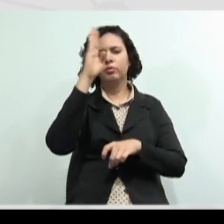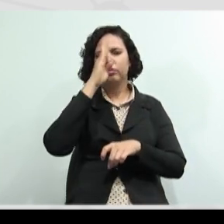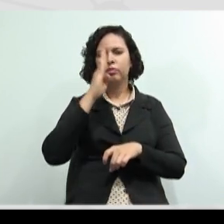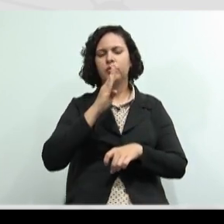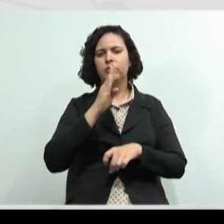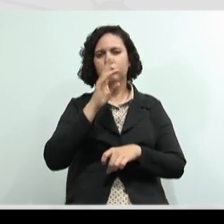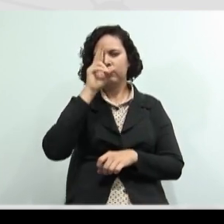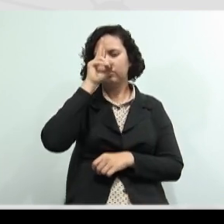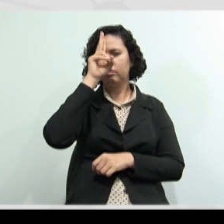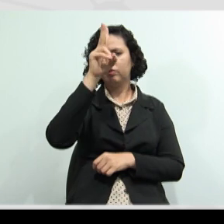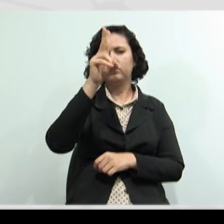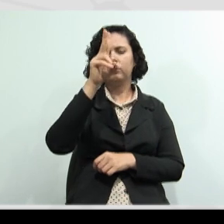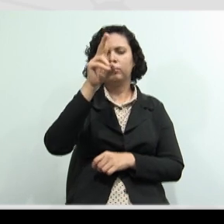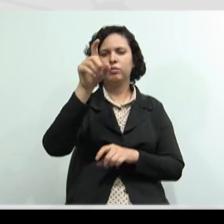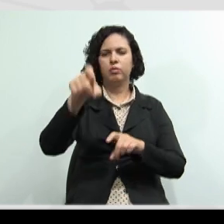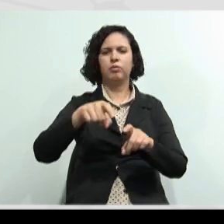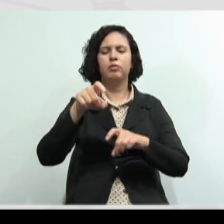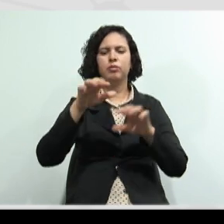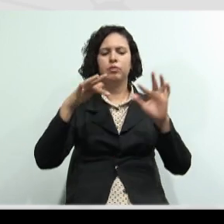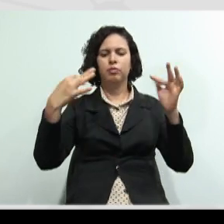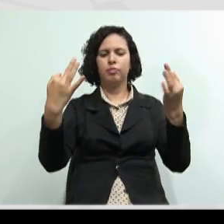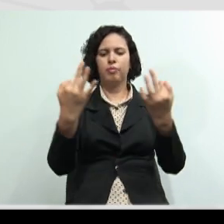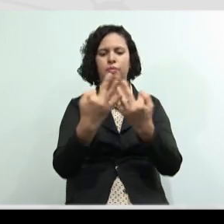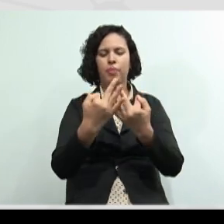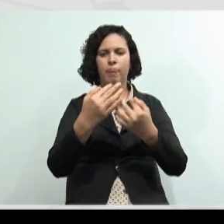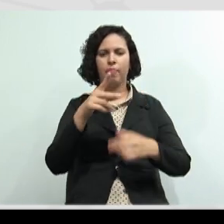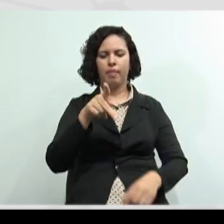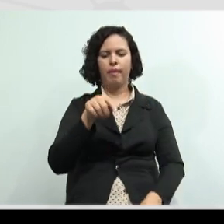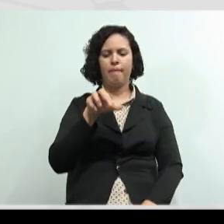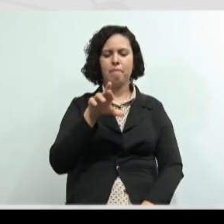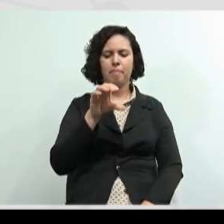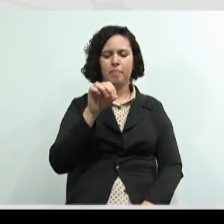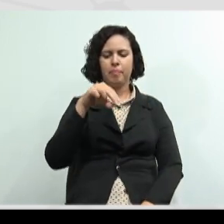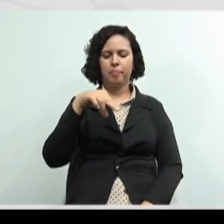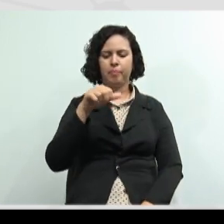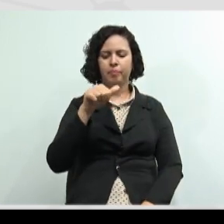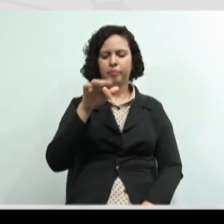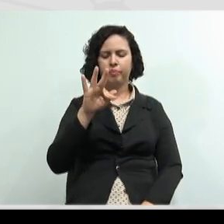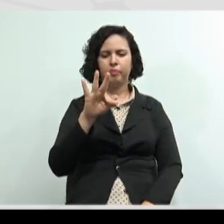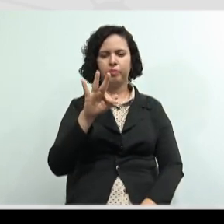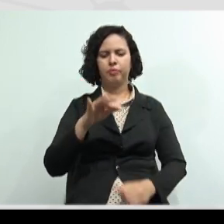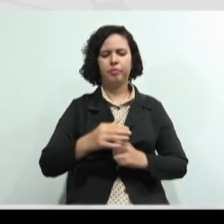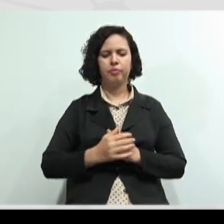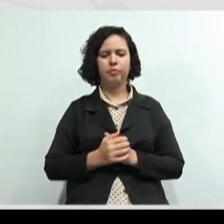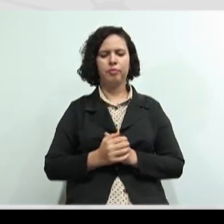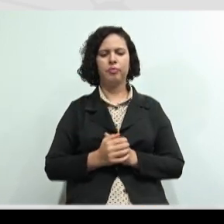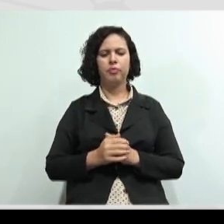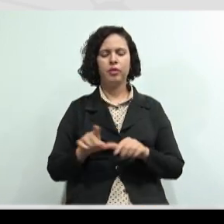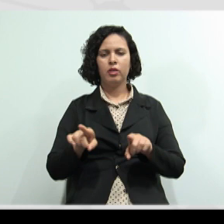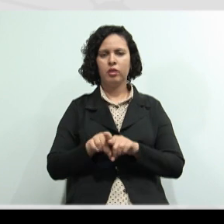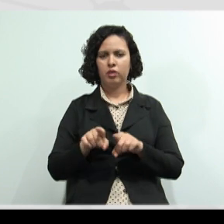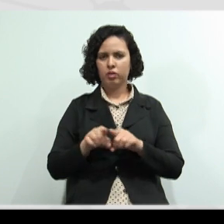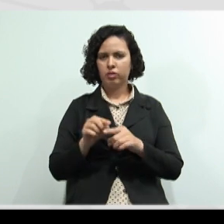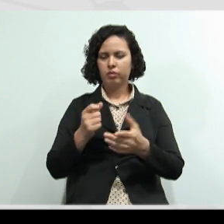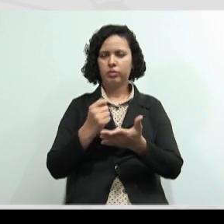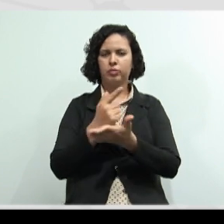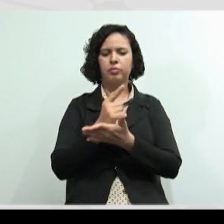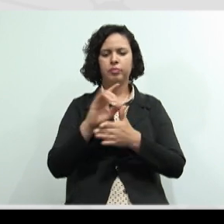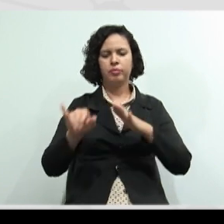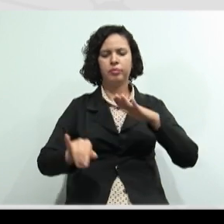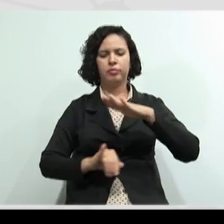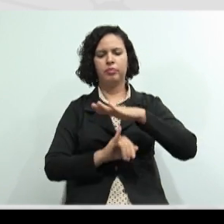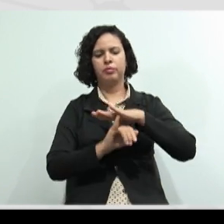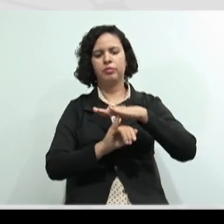de Fortalecimento da Agricultura Familiar, que é o PRONAF, Os programas de compras institucionais,